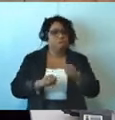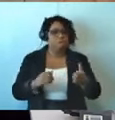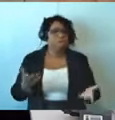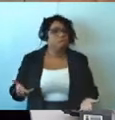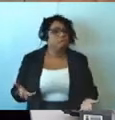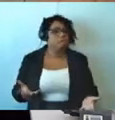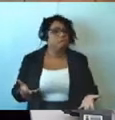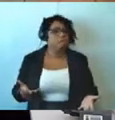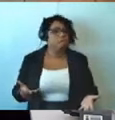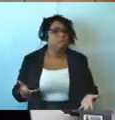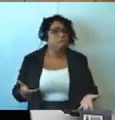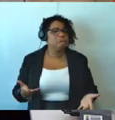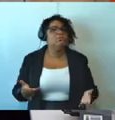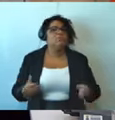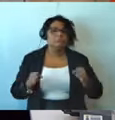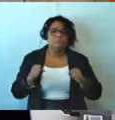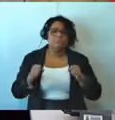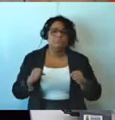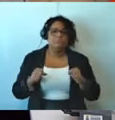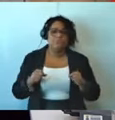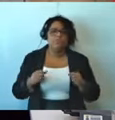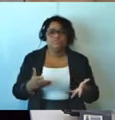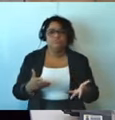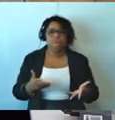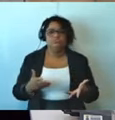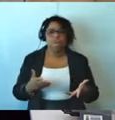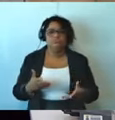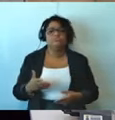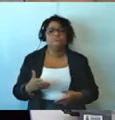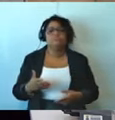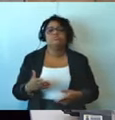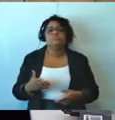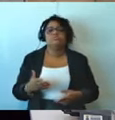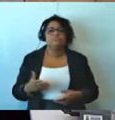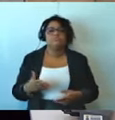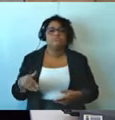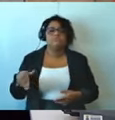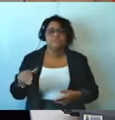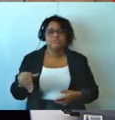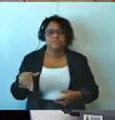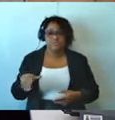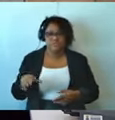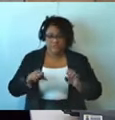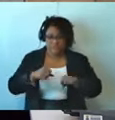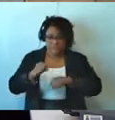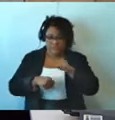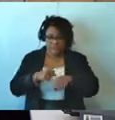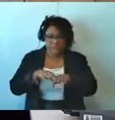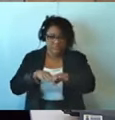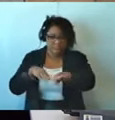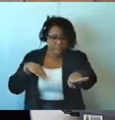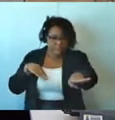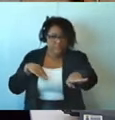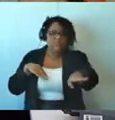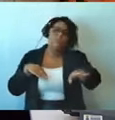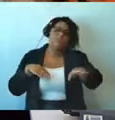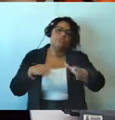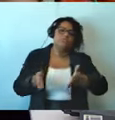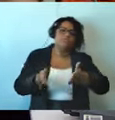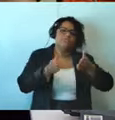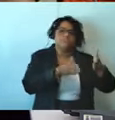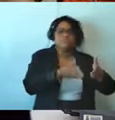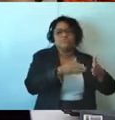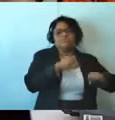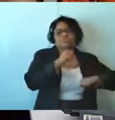passeios, né, e fazer ciclovias em passeios e deixar a parte de asfalto para o tráfego de veículos